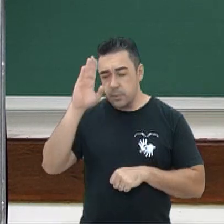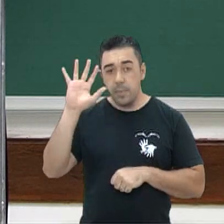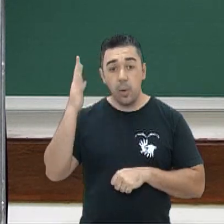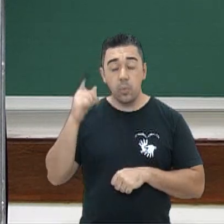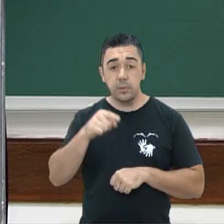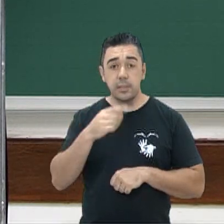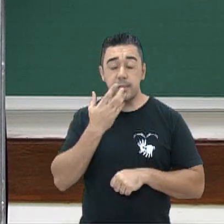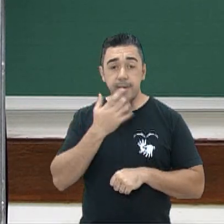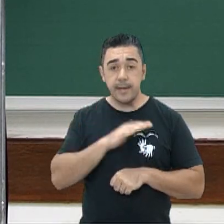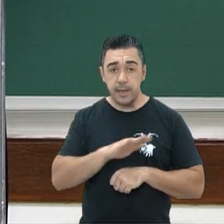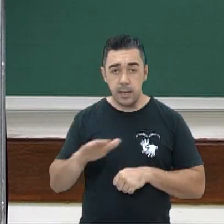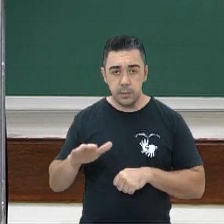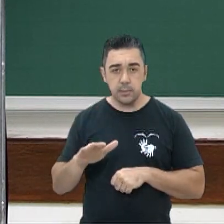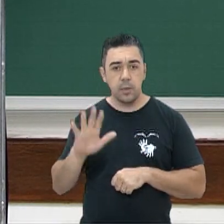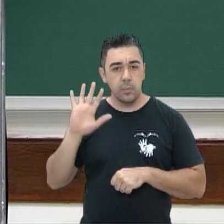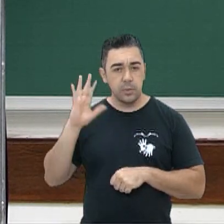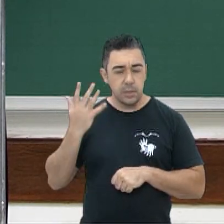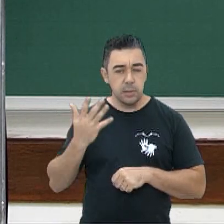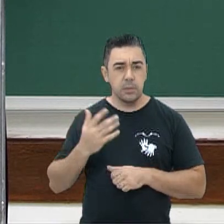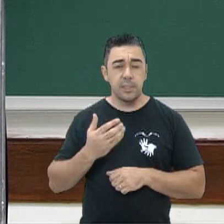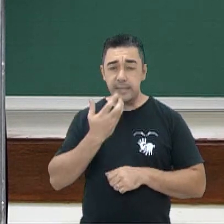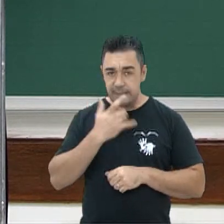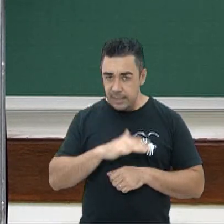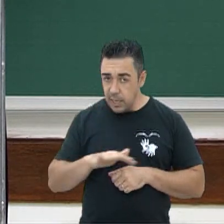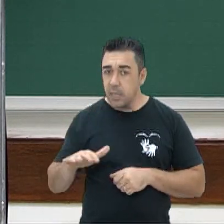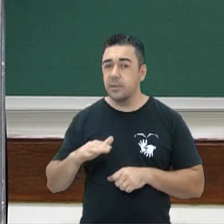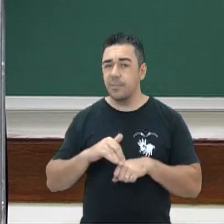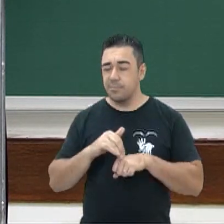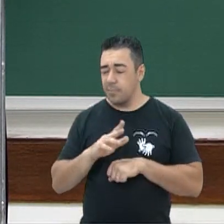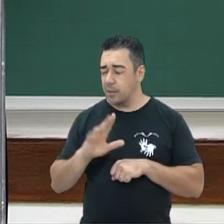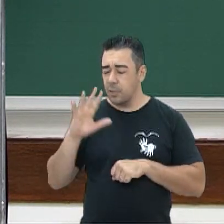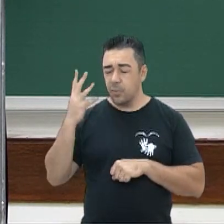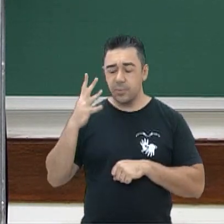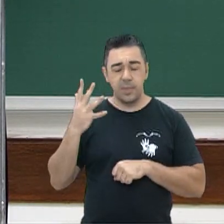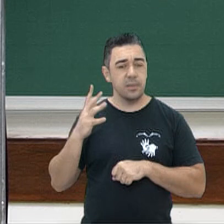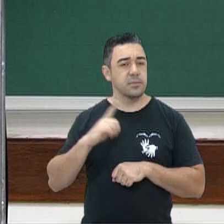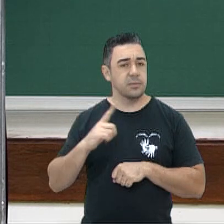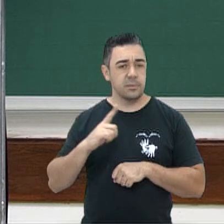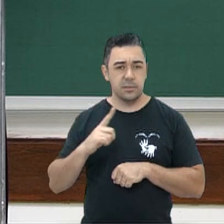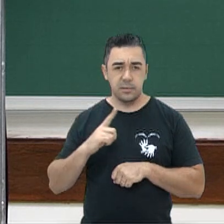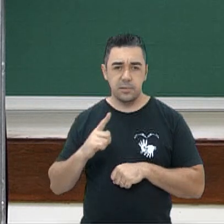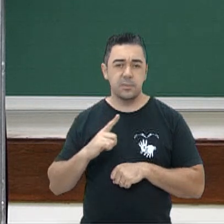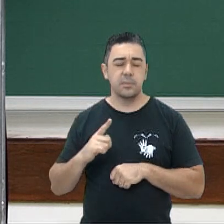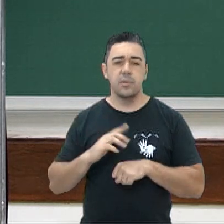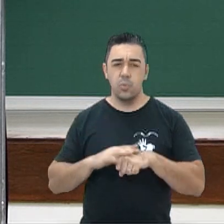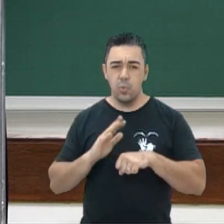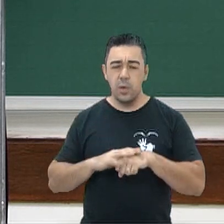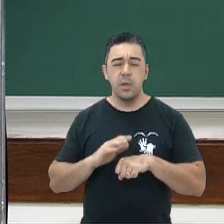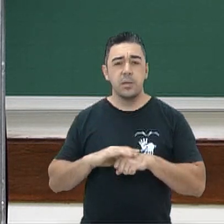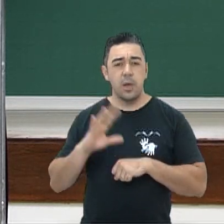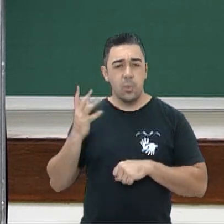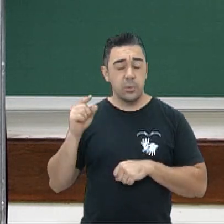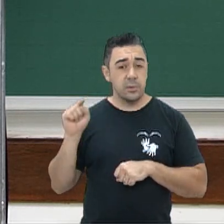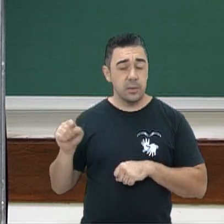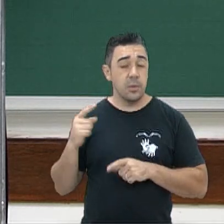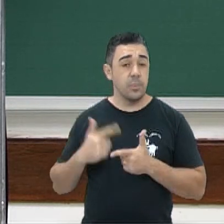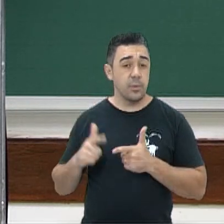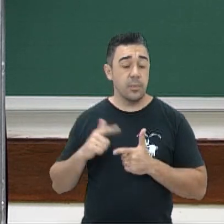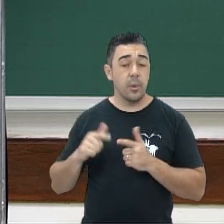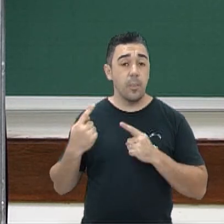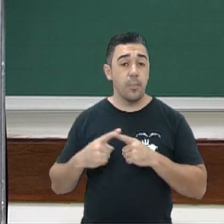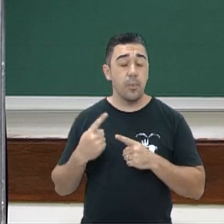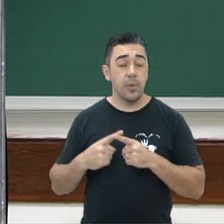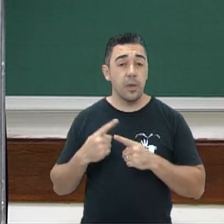as crianças, segundo o texto, né? As crianças são os mais vulneráveis dentro desse esquema de desnutrição, porque ele